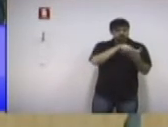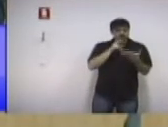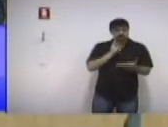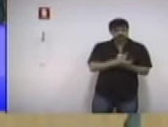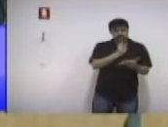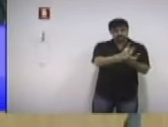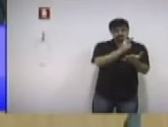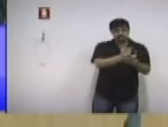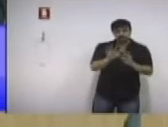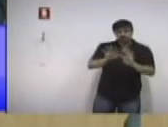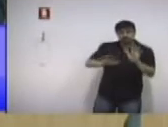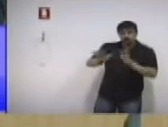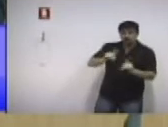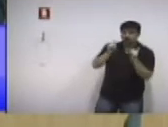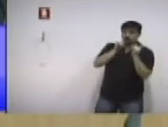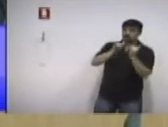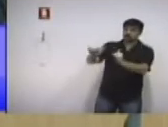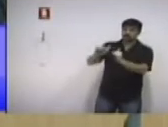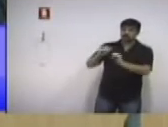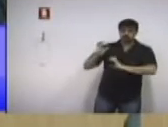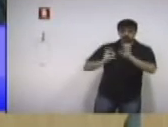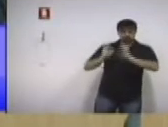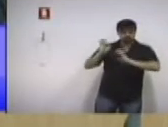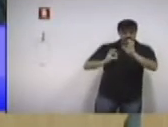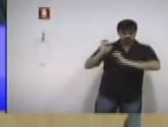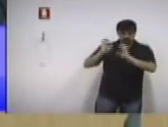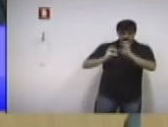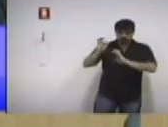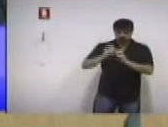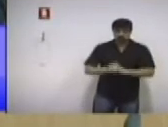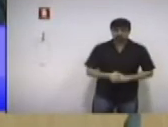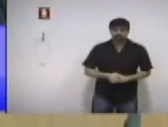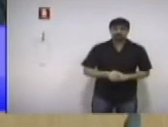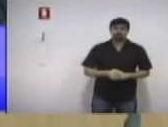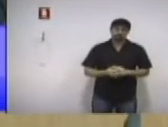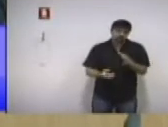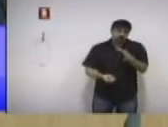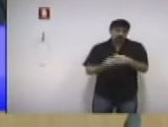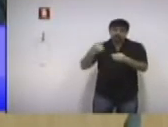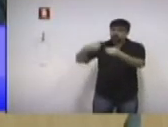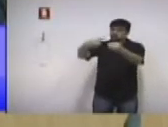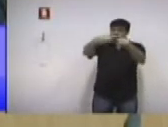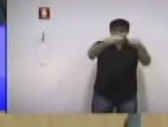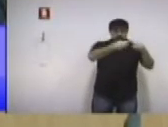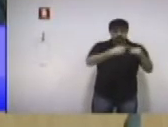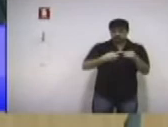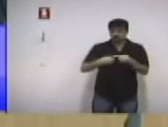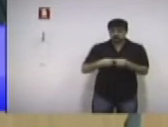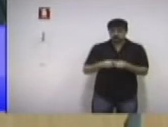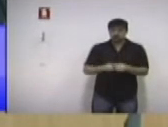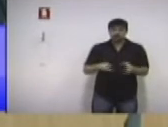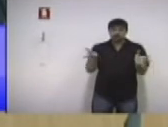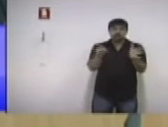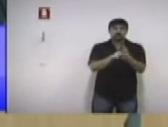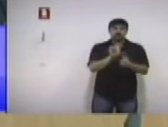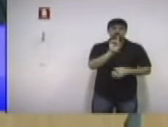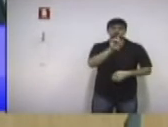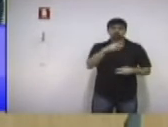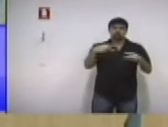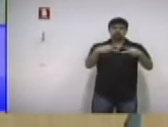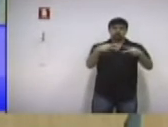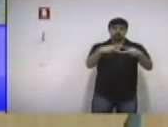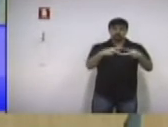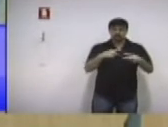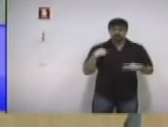né e vem evitando o que isso é isso ocorre em todas as idades infelizmente mas aqui nossa guarda Tem